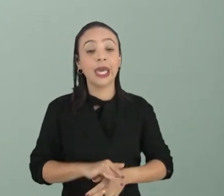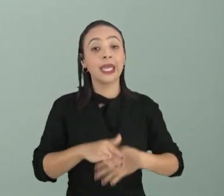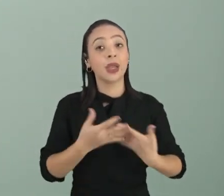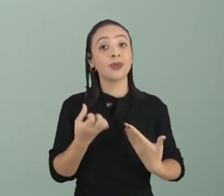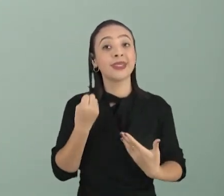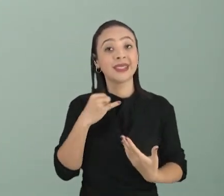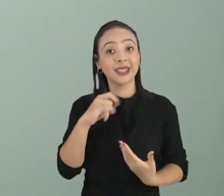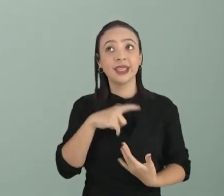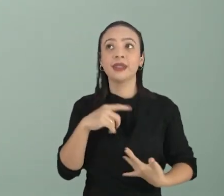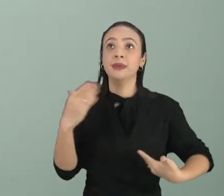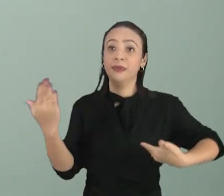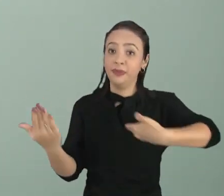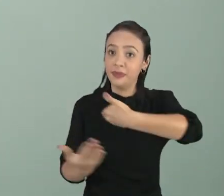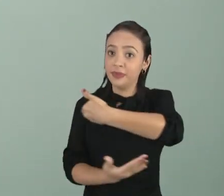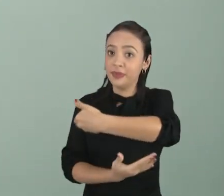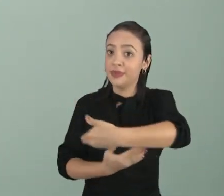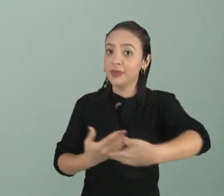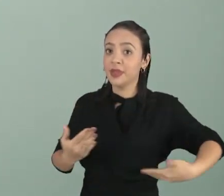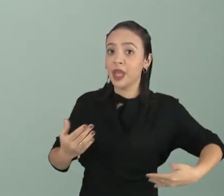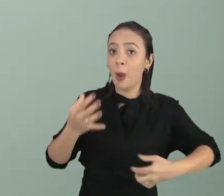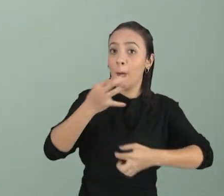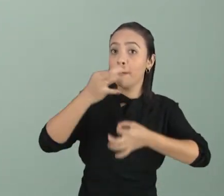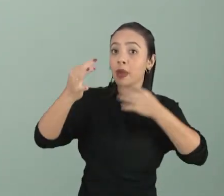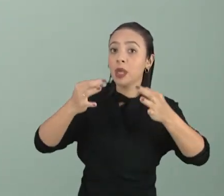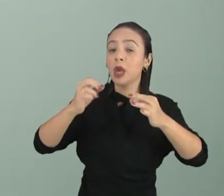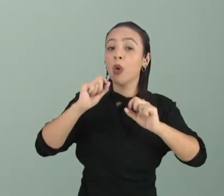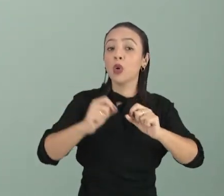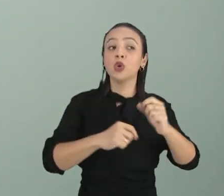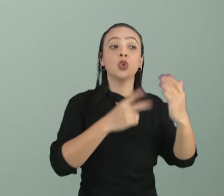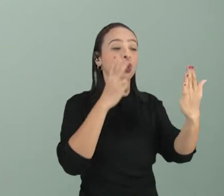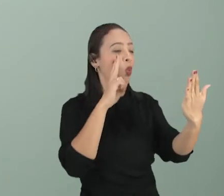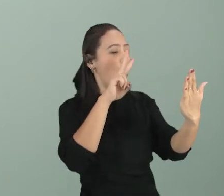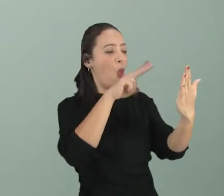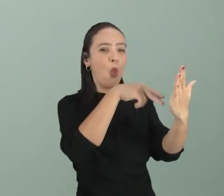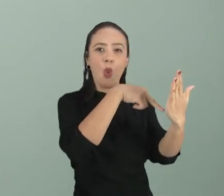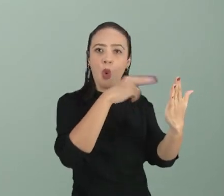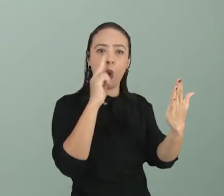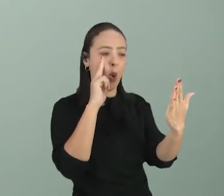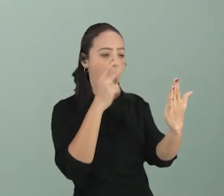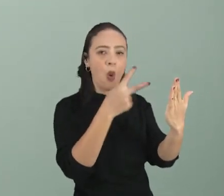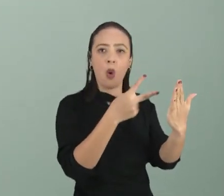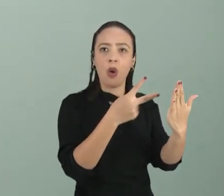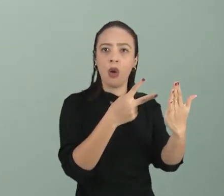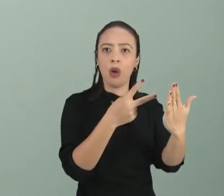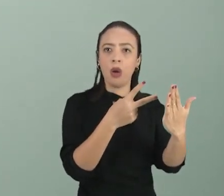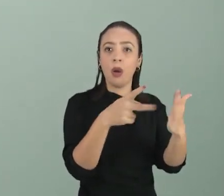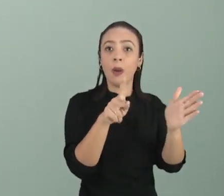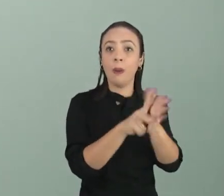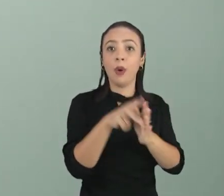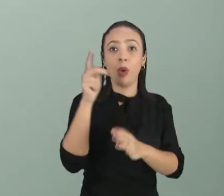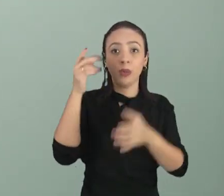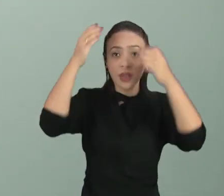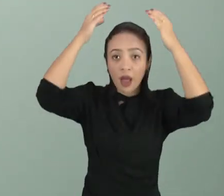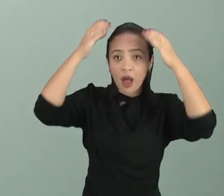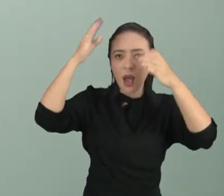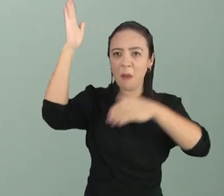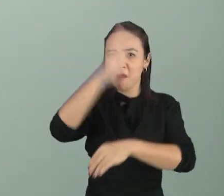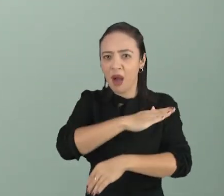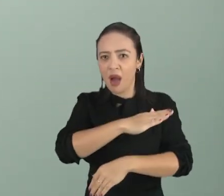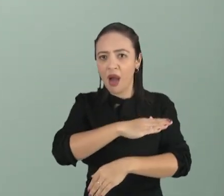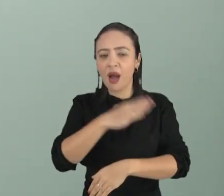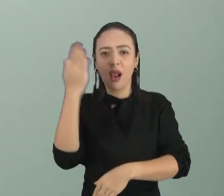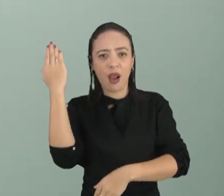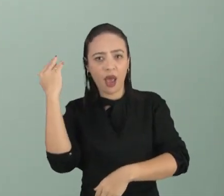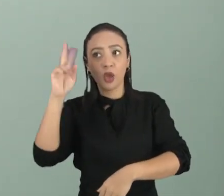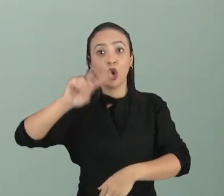dialoga, ele tem outra voz, que é a voz do espelho, que é o espelho da Branca de Neve, que é o espelho da Rainha Má, né, do conto A